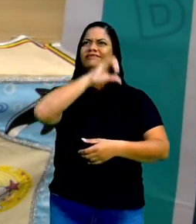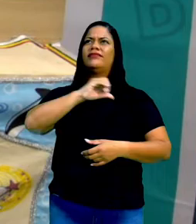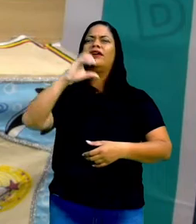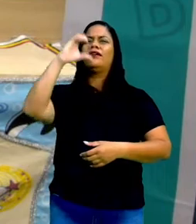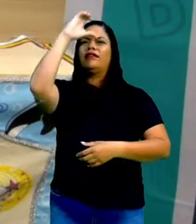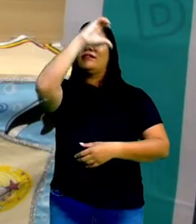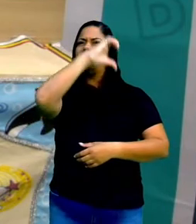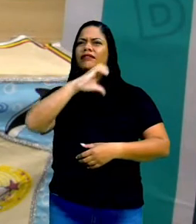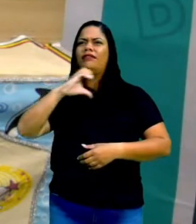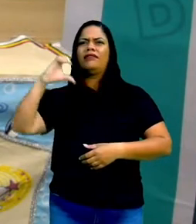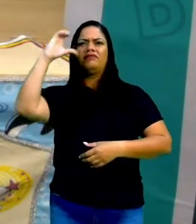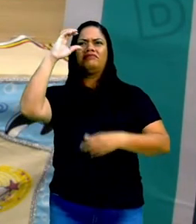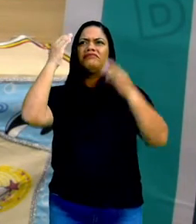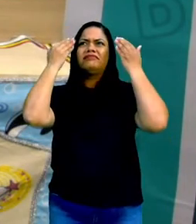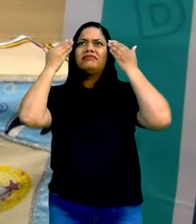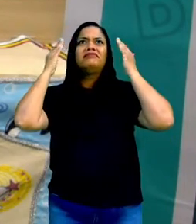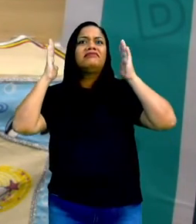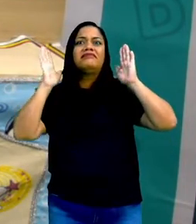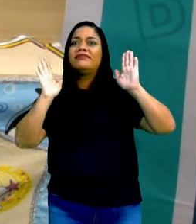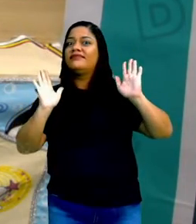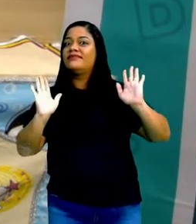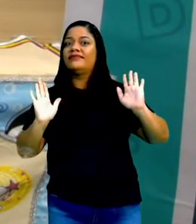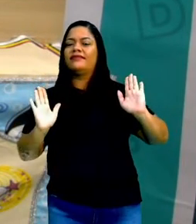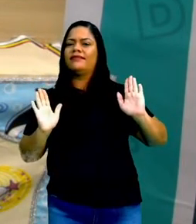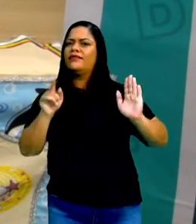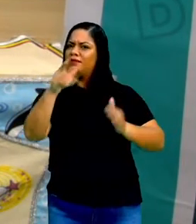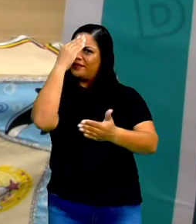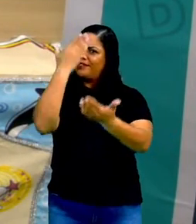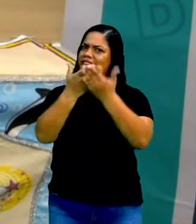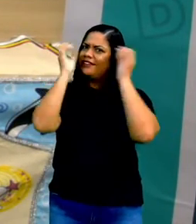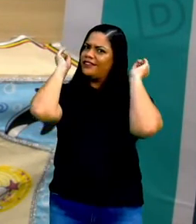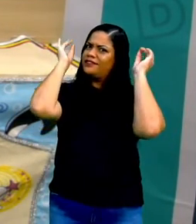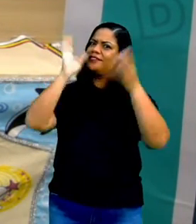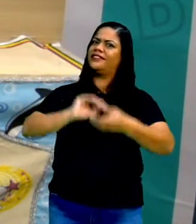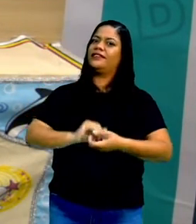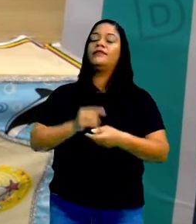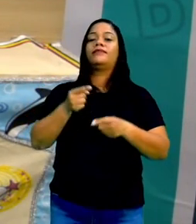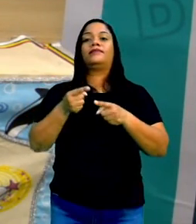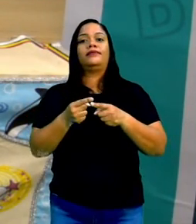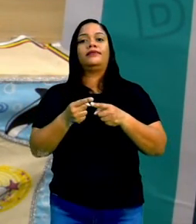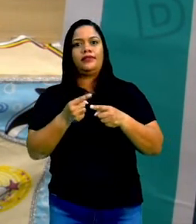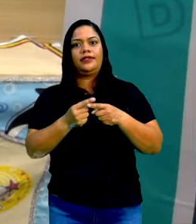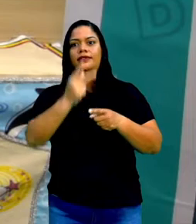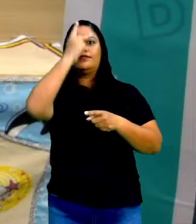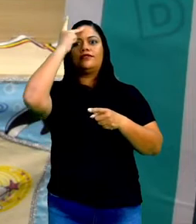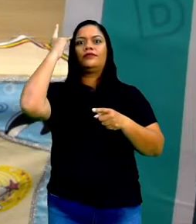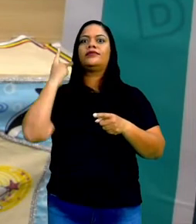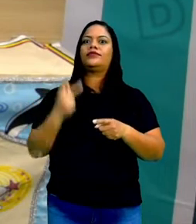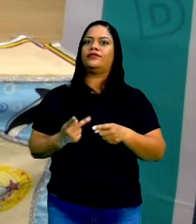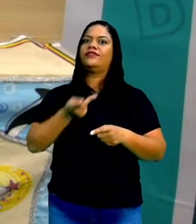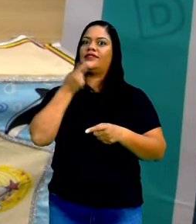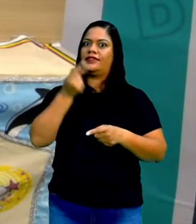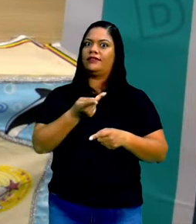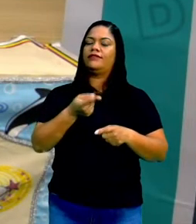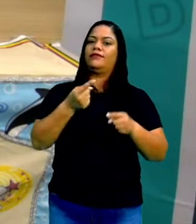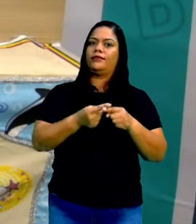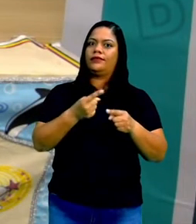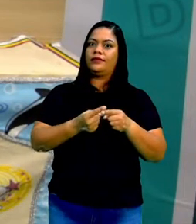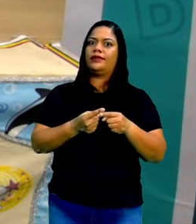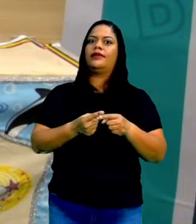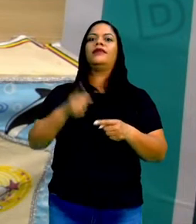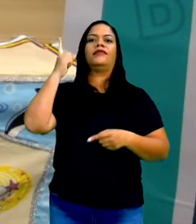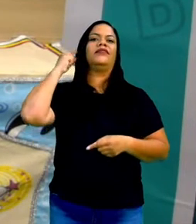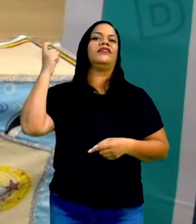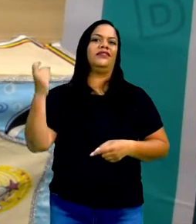sem entender, leiturinha. Tu acredita? Porque as pessoas reclamavam porque ele